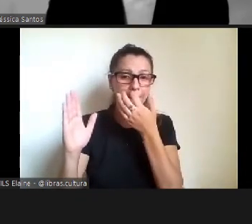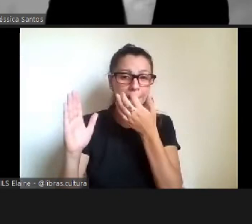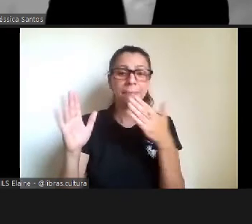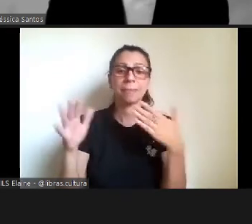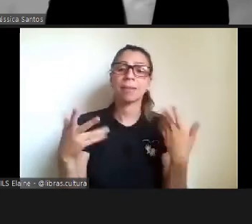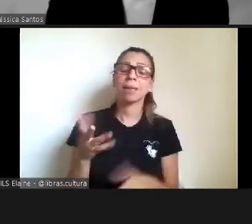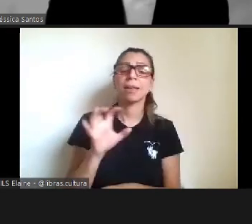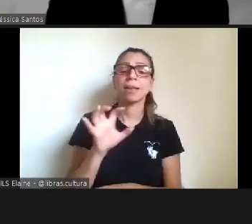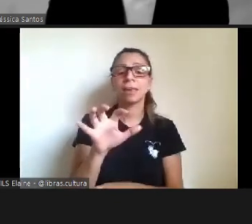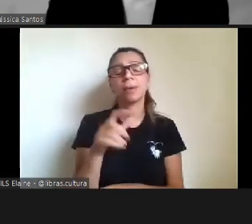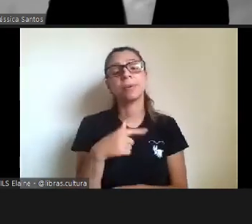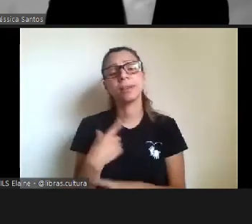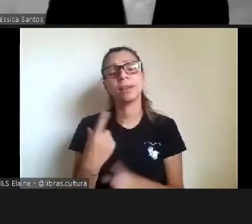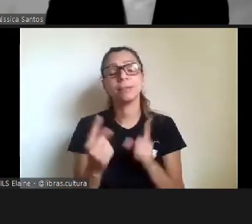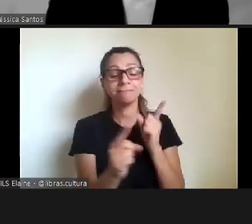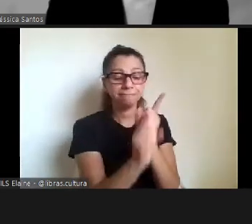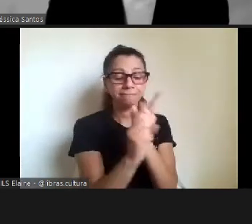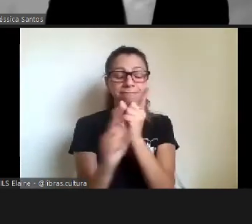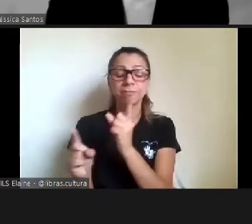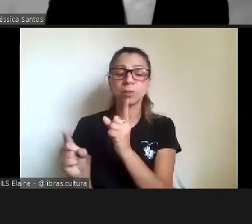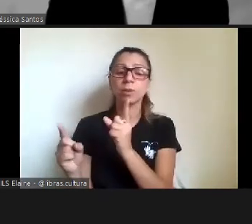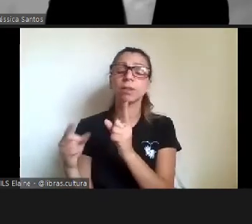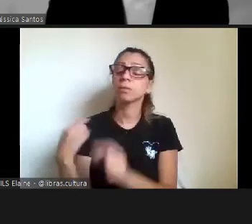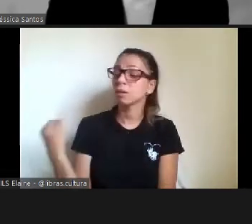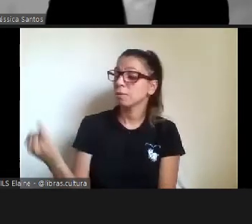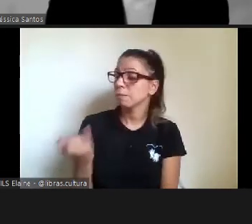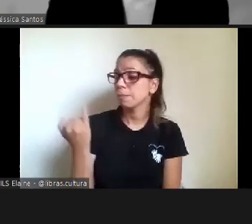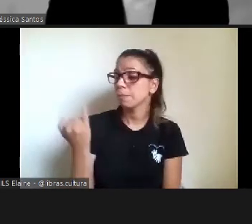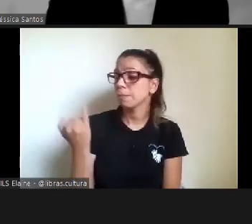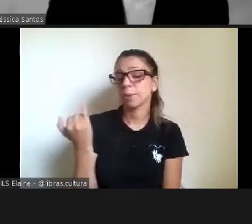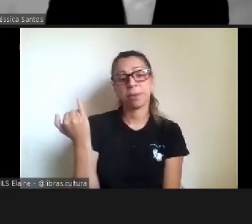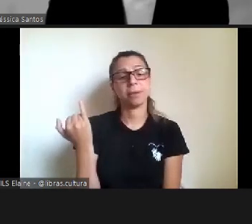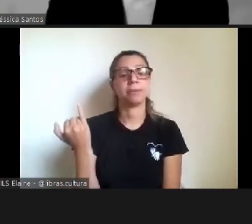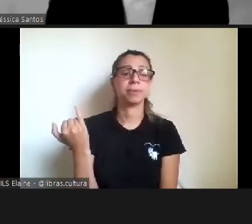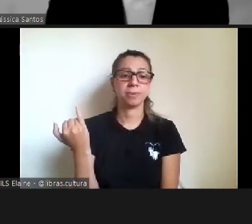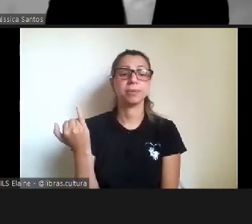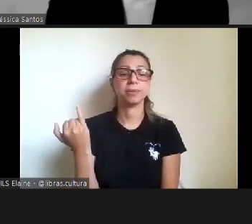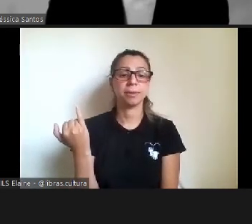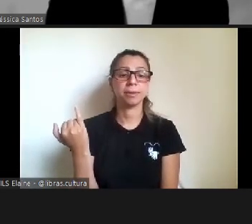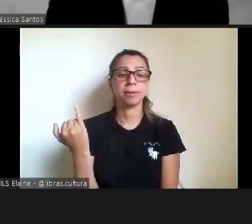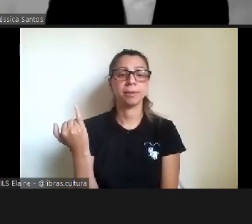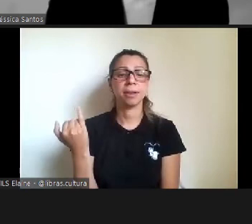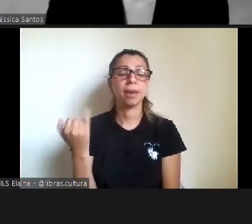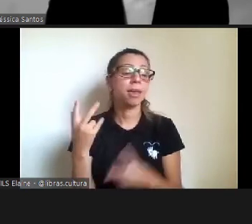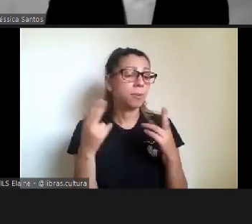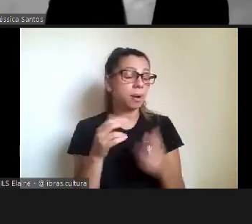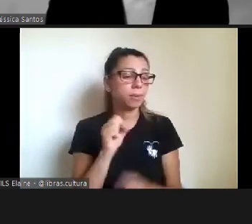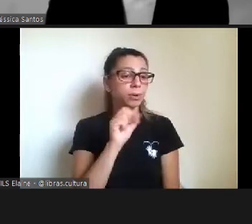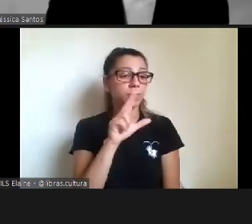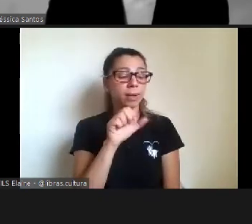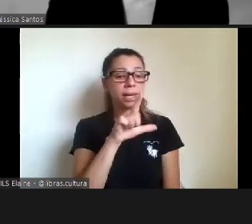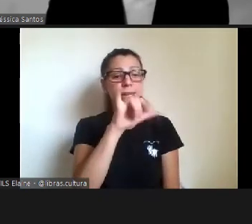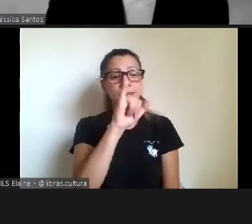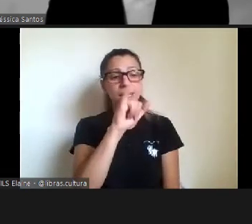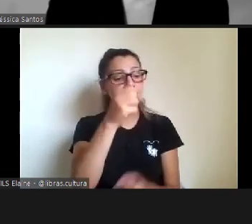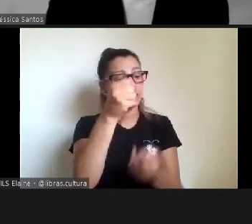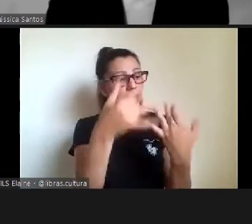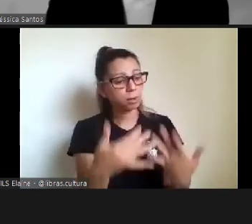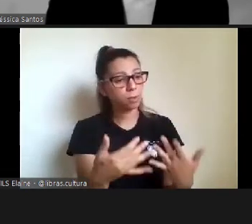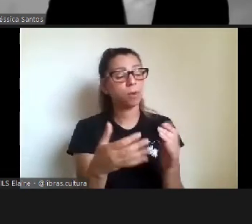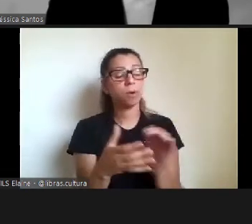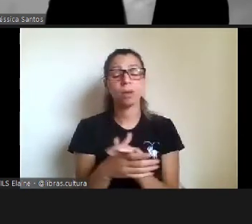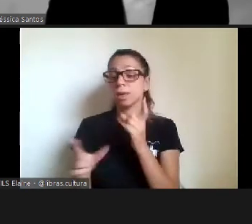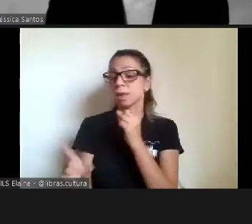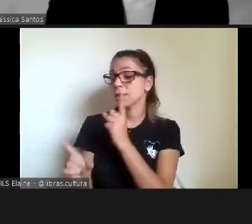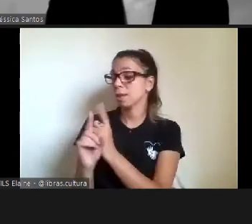está descobrindo a importância, como você acabou de falar, sabe, Jeli? É isso, nós estamos descobrindo a importância que a